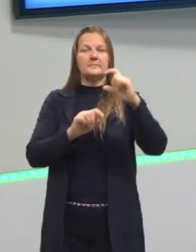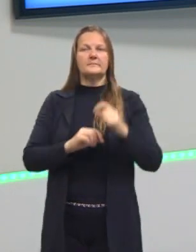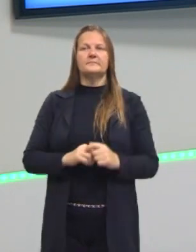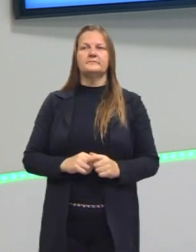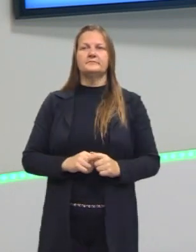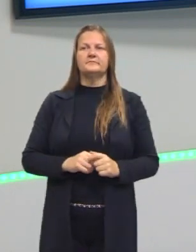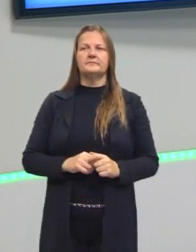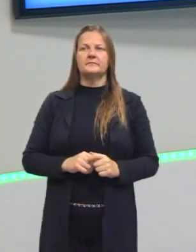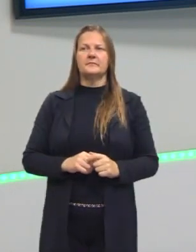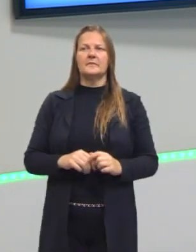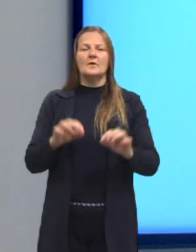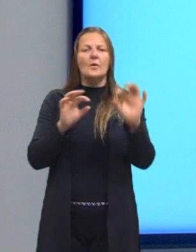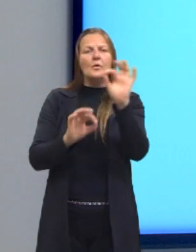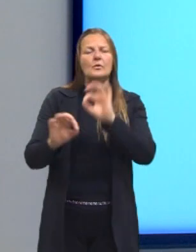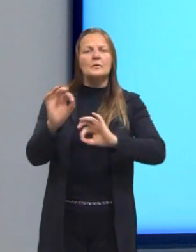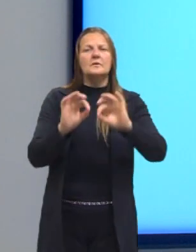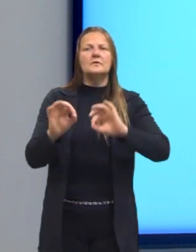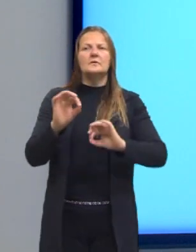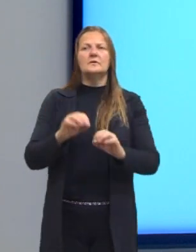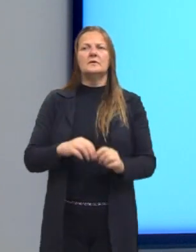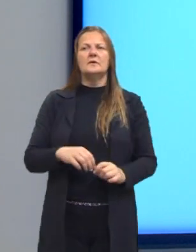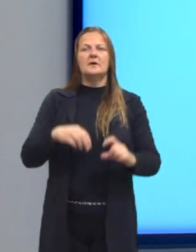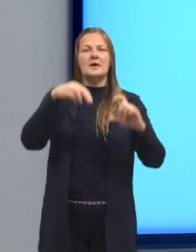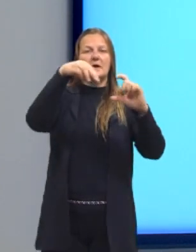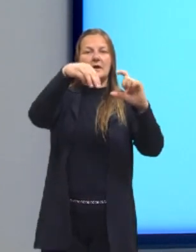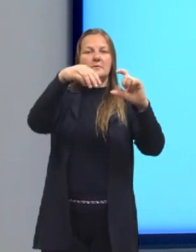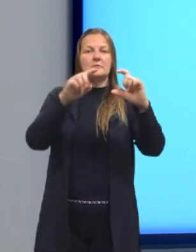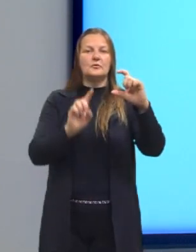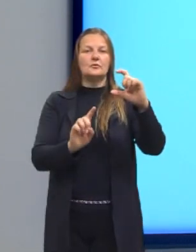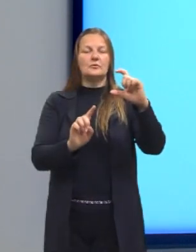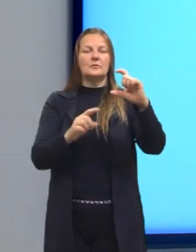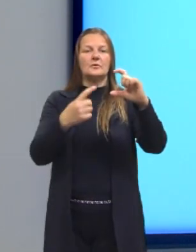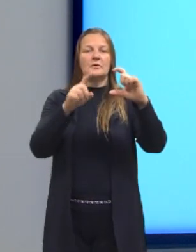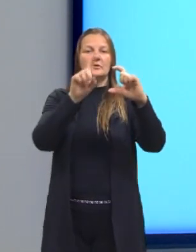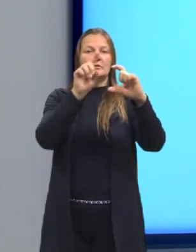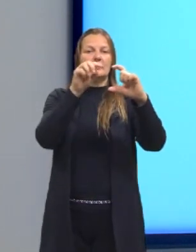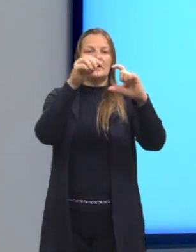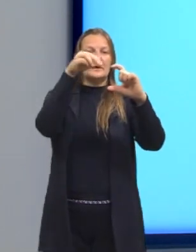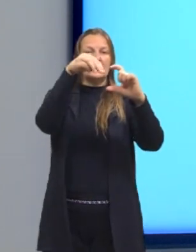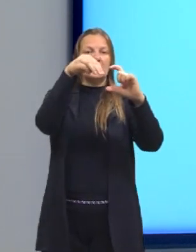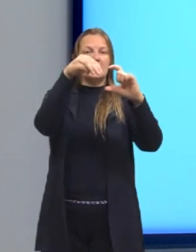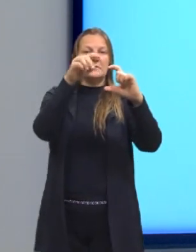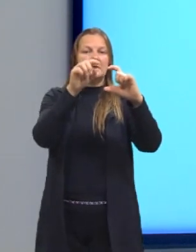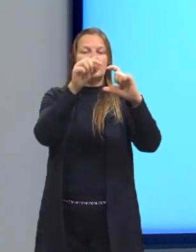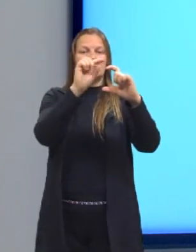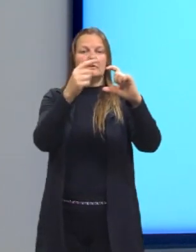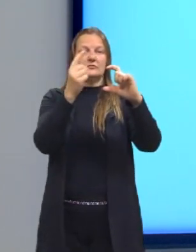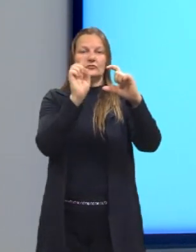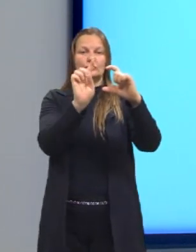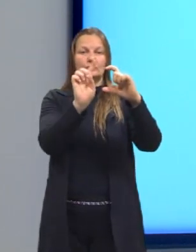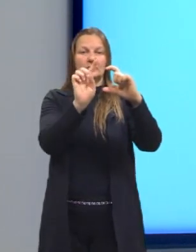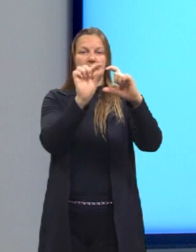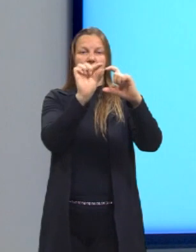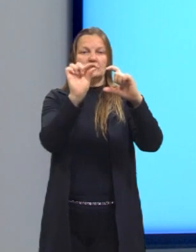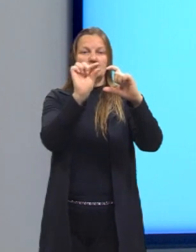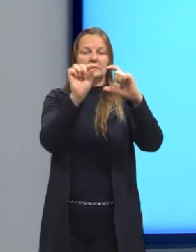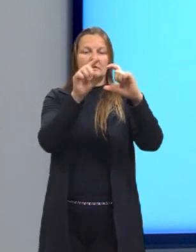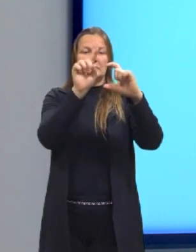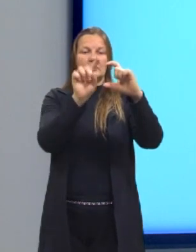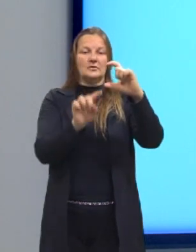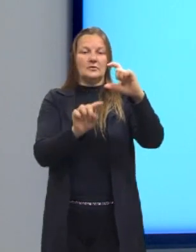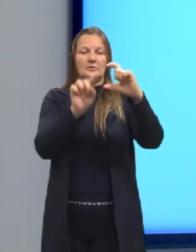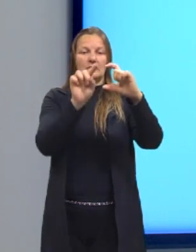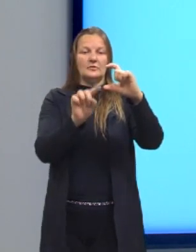uma forma geral vai ser m por um porque aí nós teríamos emilinhas e somente uma coluna